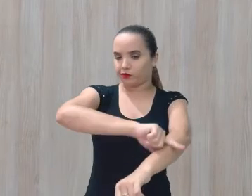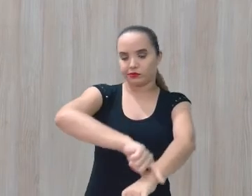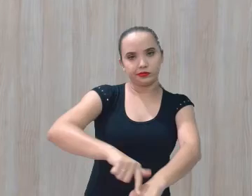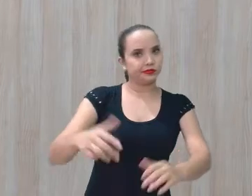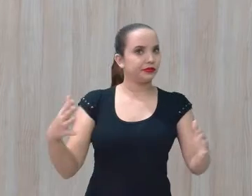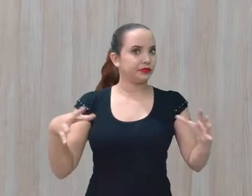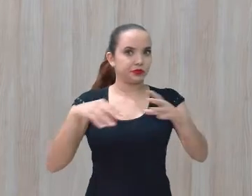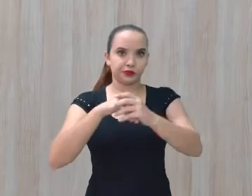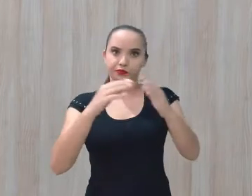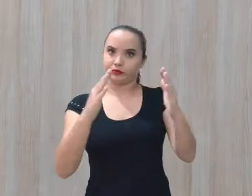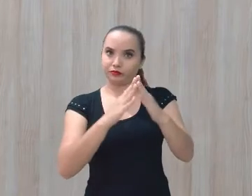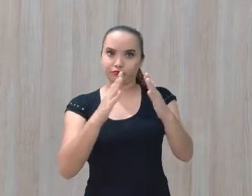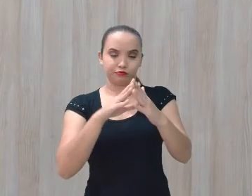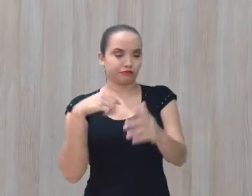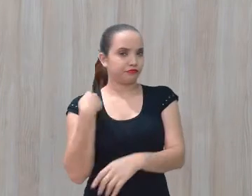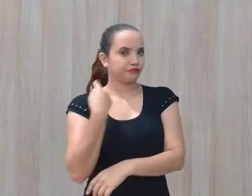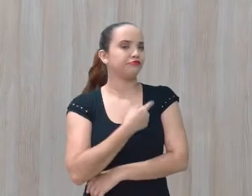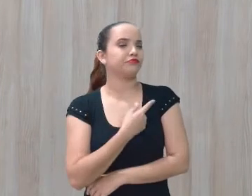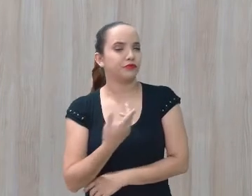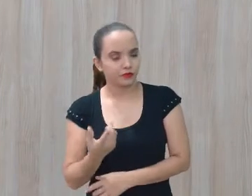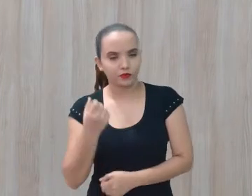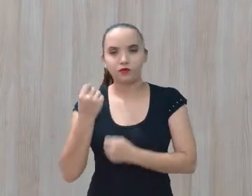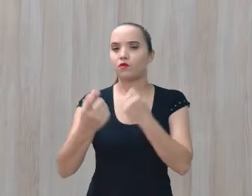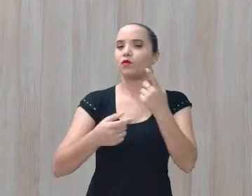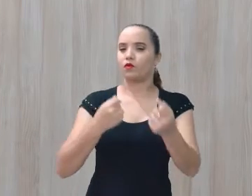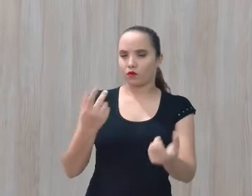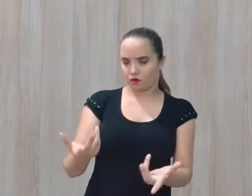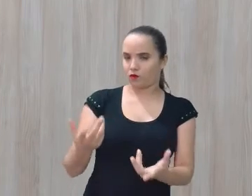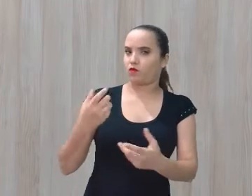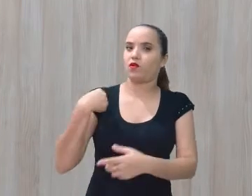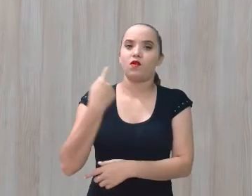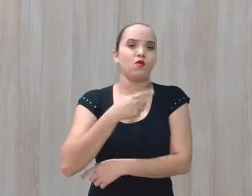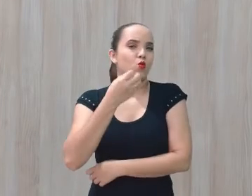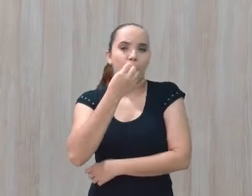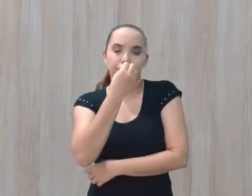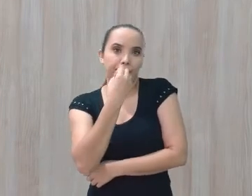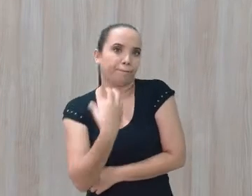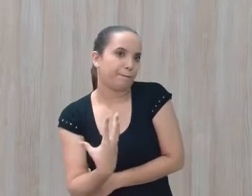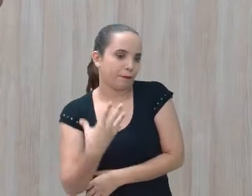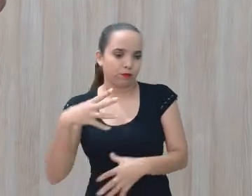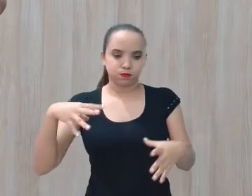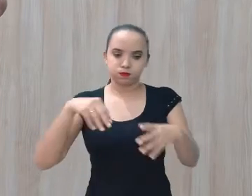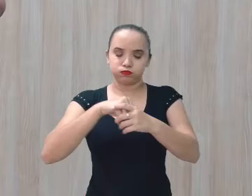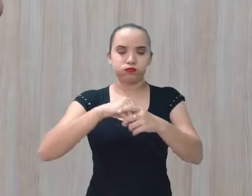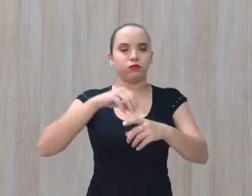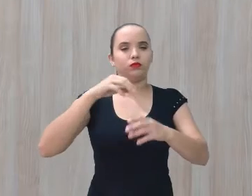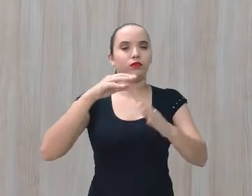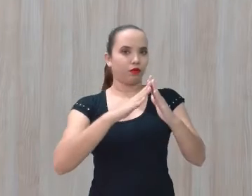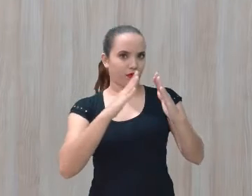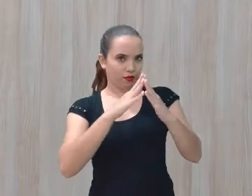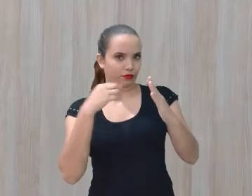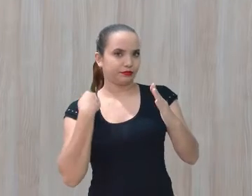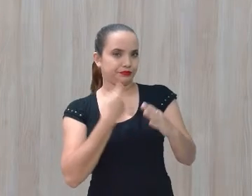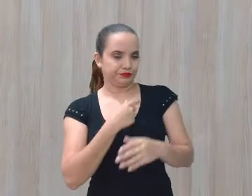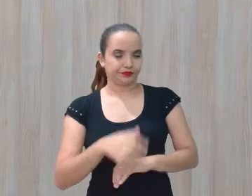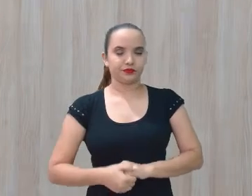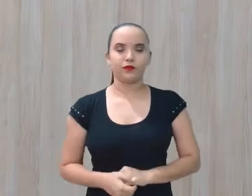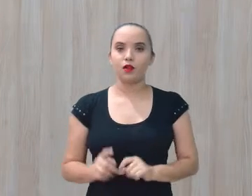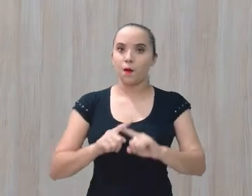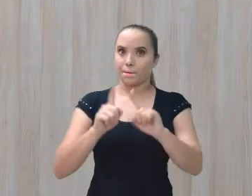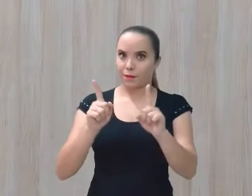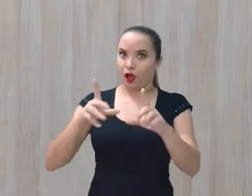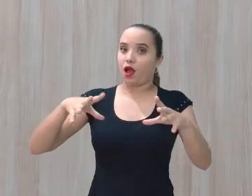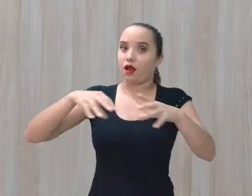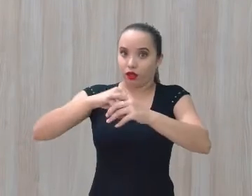casa. Não somos tão gentis como deveríamos ser. E é dentro da nossa casa que devemos ser, porque